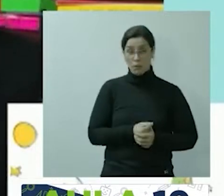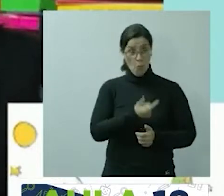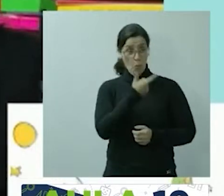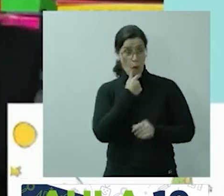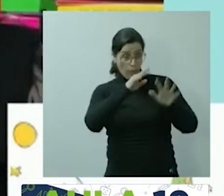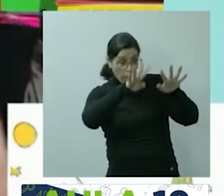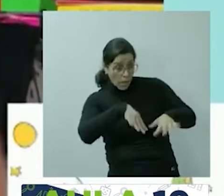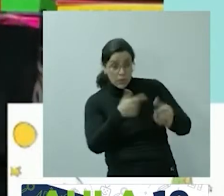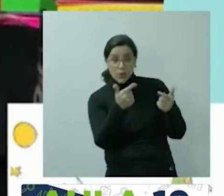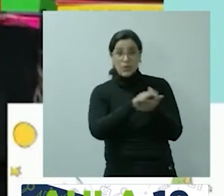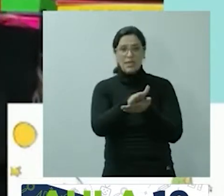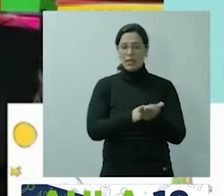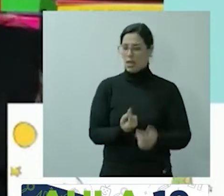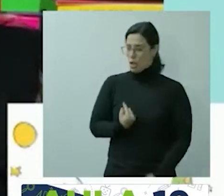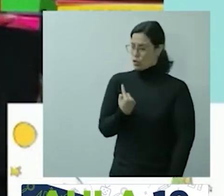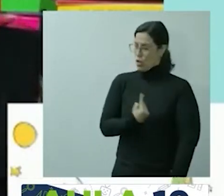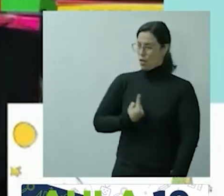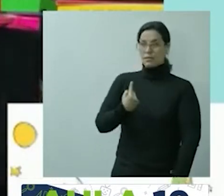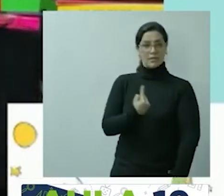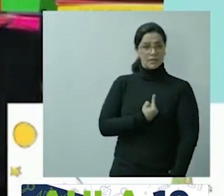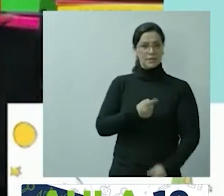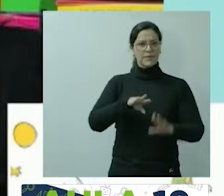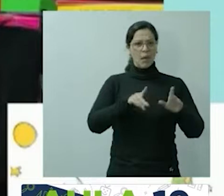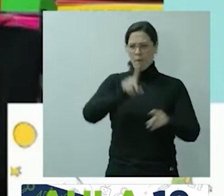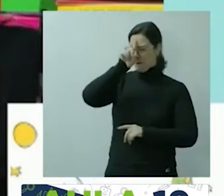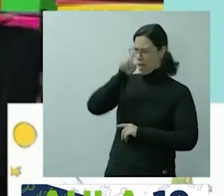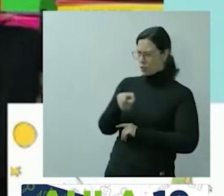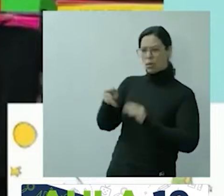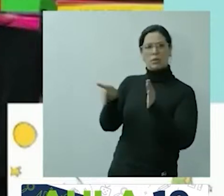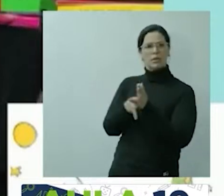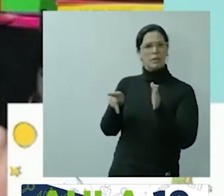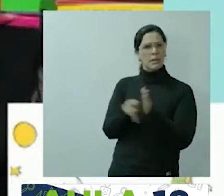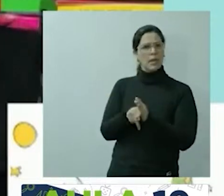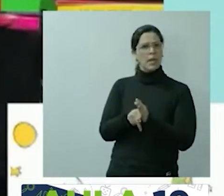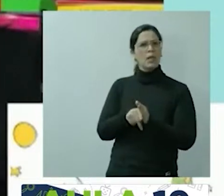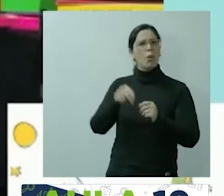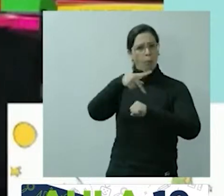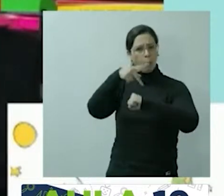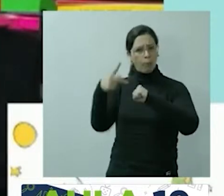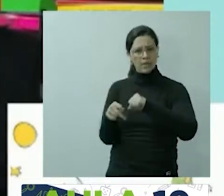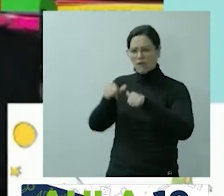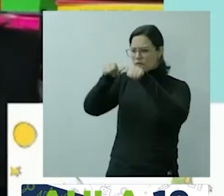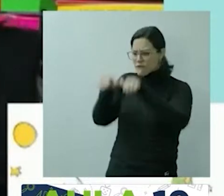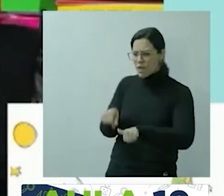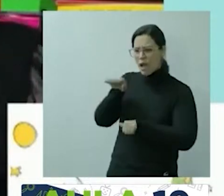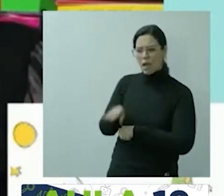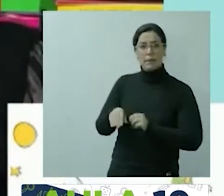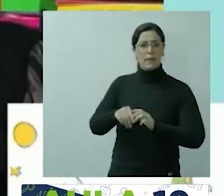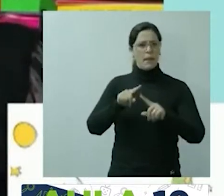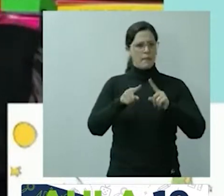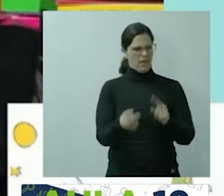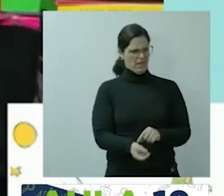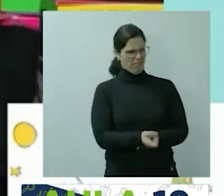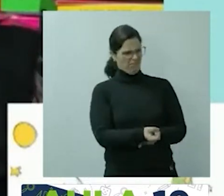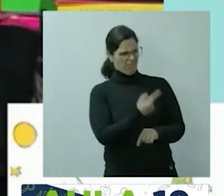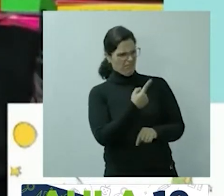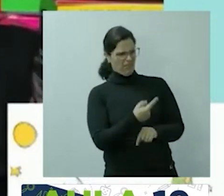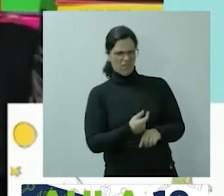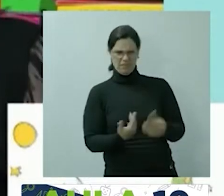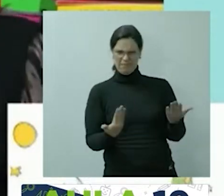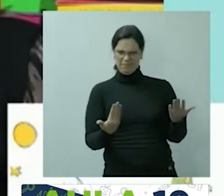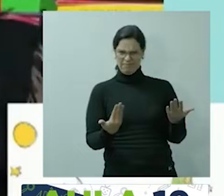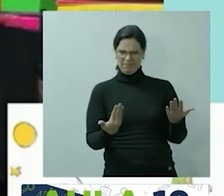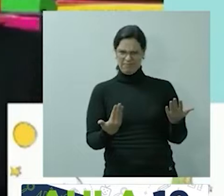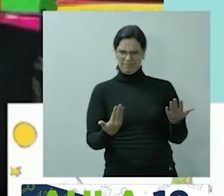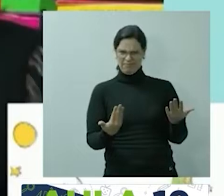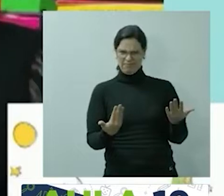tinha súditos, era só ele. Então ele ordenou que o pequeno príncipe ficasse ali. Mas o pequeno príncipe ficou um pouco